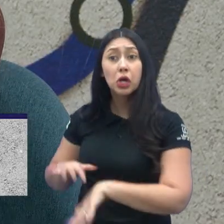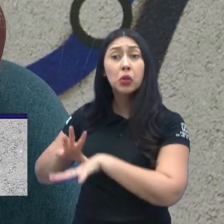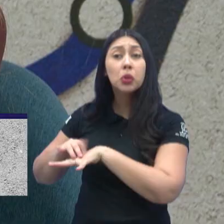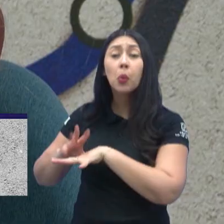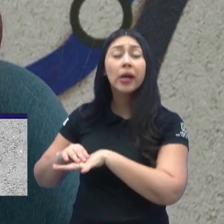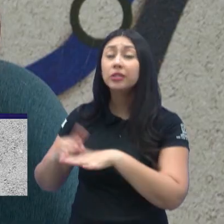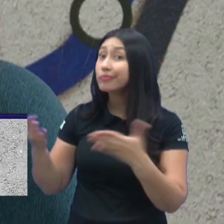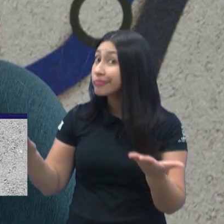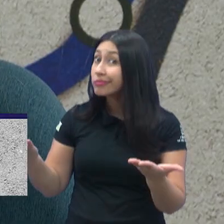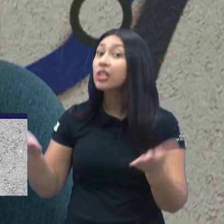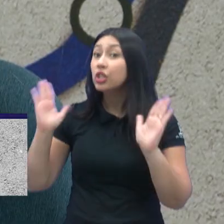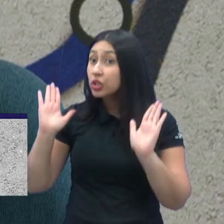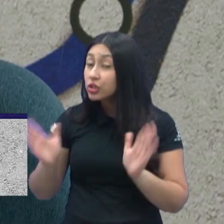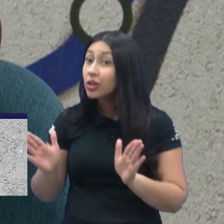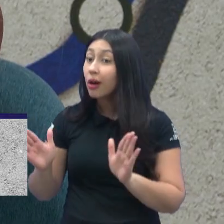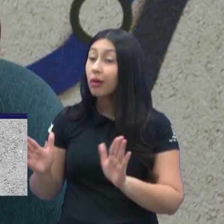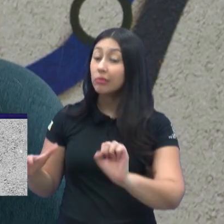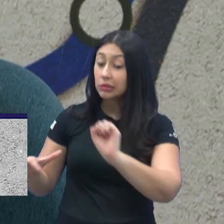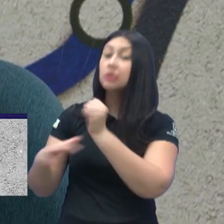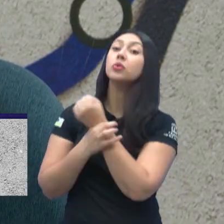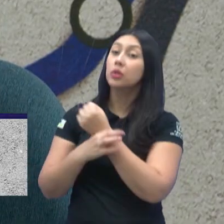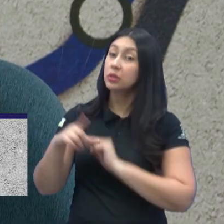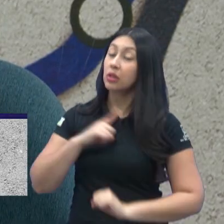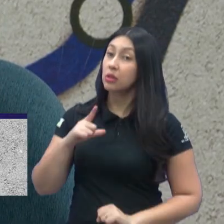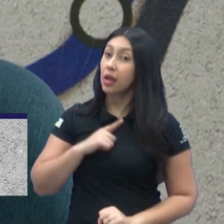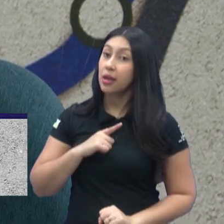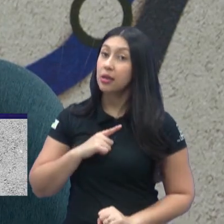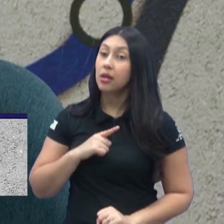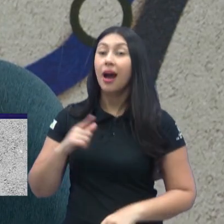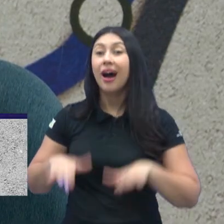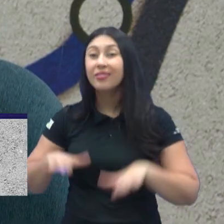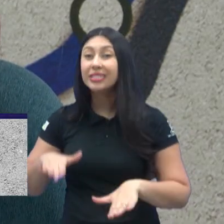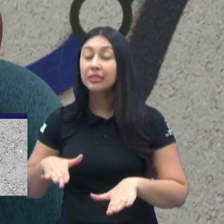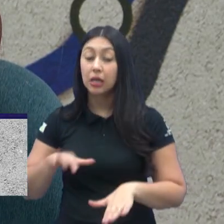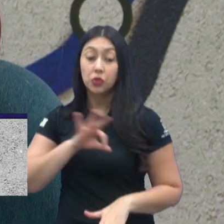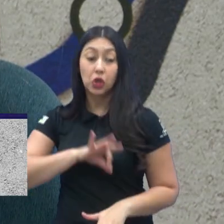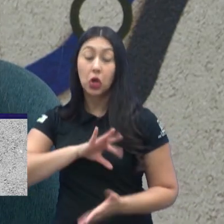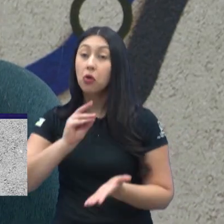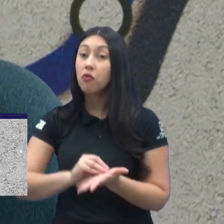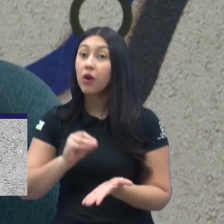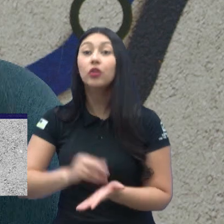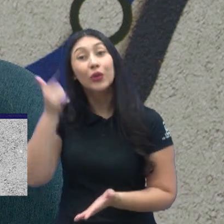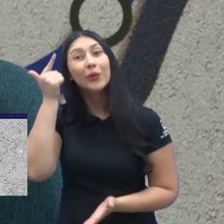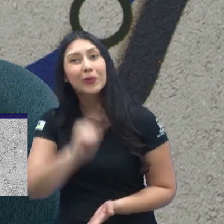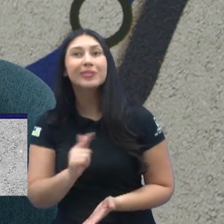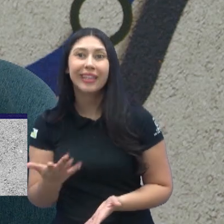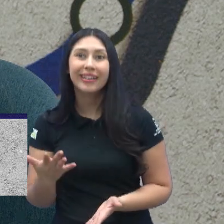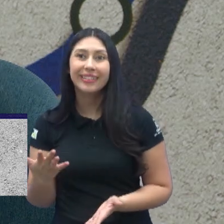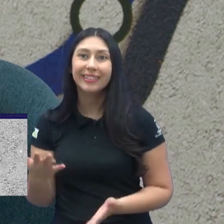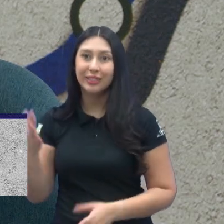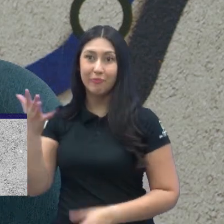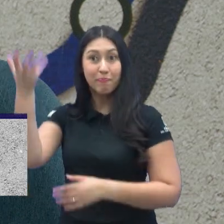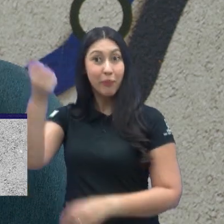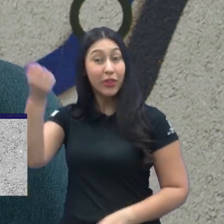está ali coberto pela Previdência, né? Se você não tiver um pagamento, um salário, você está ali coberto. Então, é sim